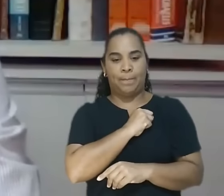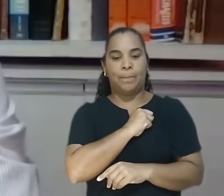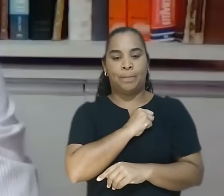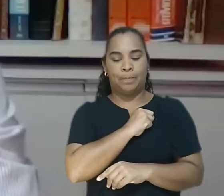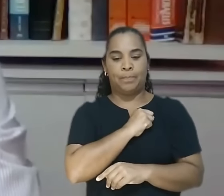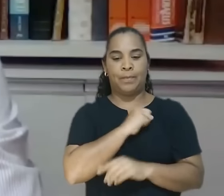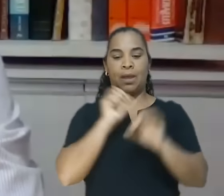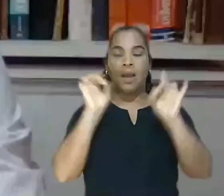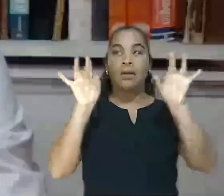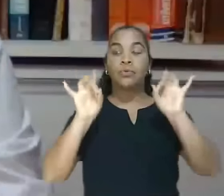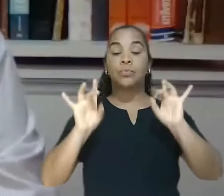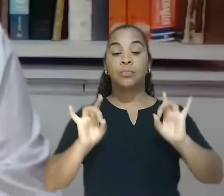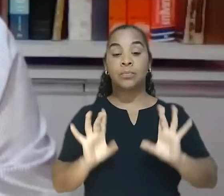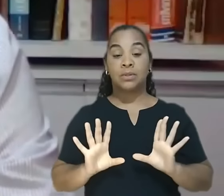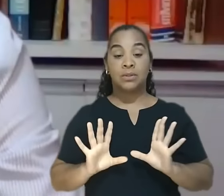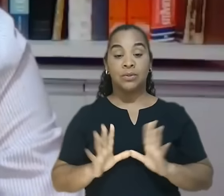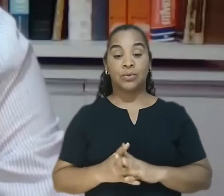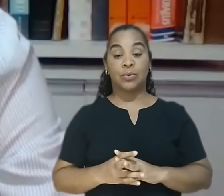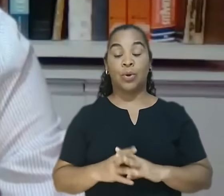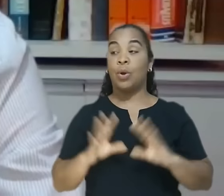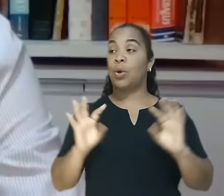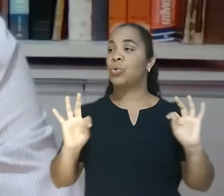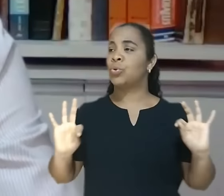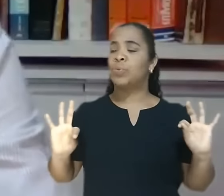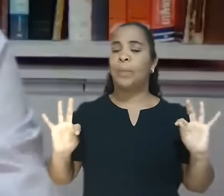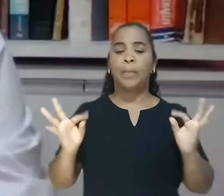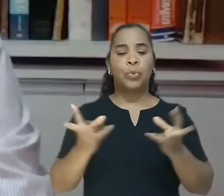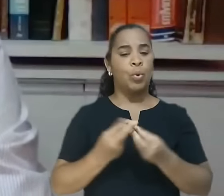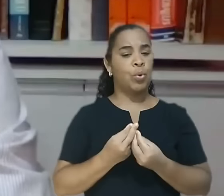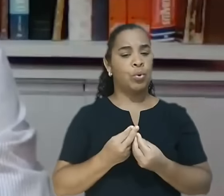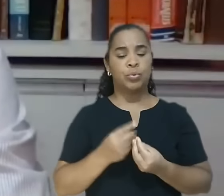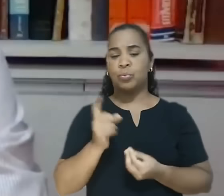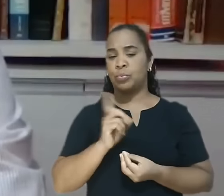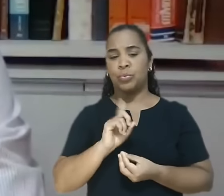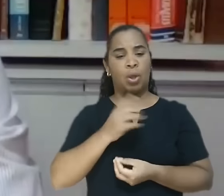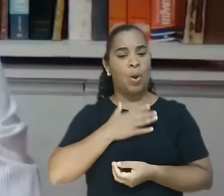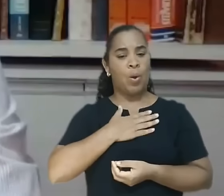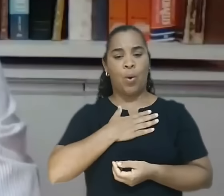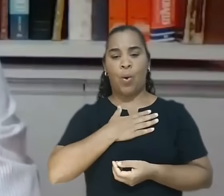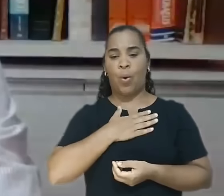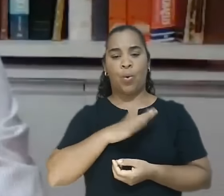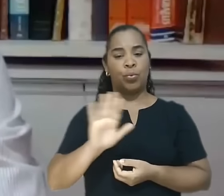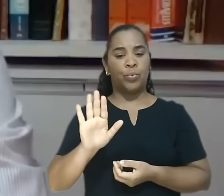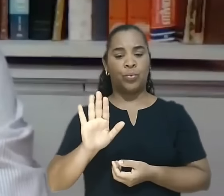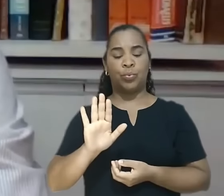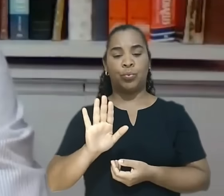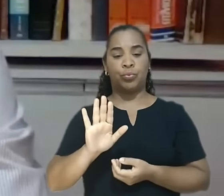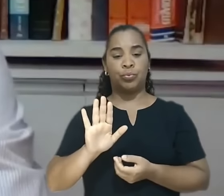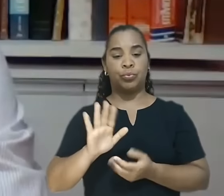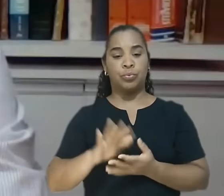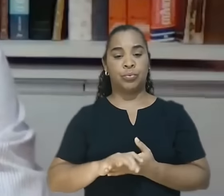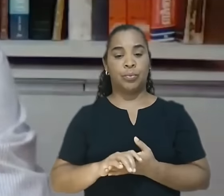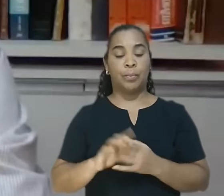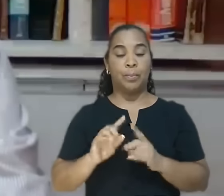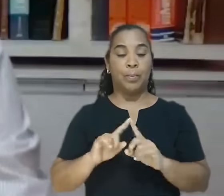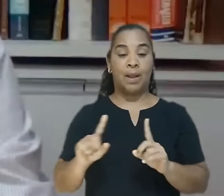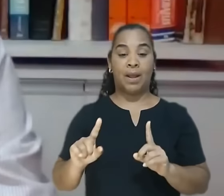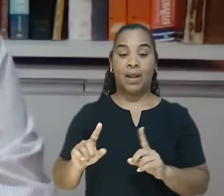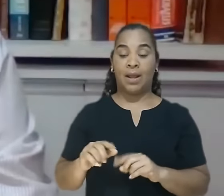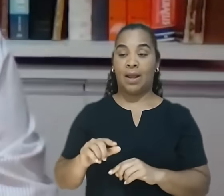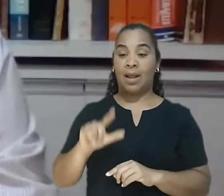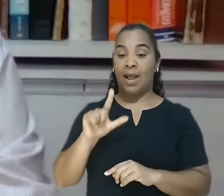Especial Quando todos Não gostavam De publicanos Eles conhecem Ele escolhe O publicano Mateus